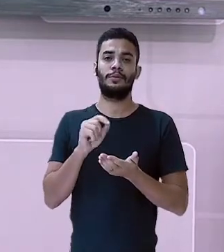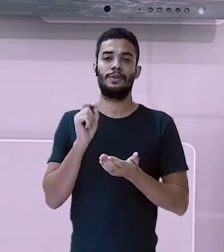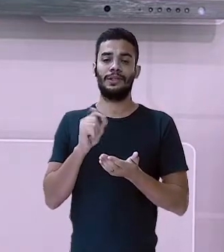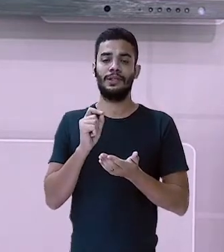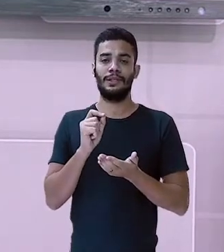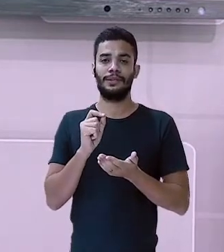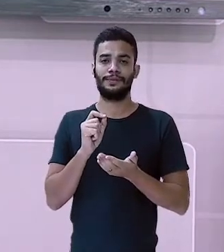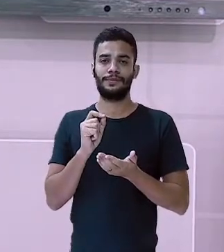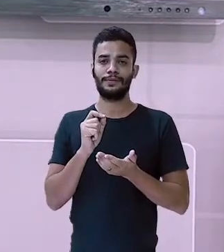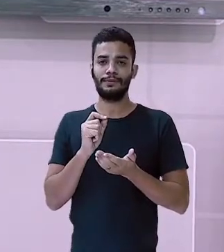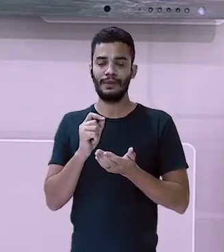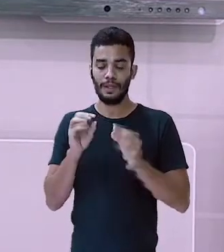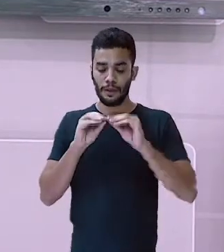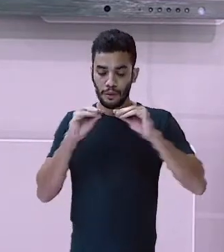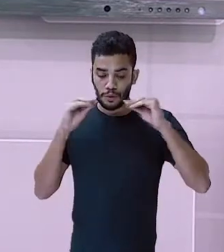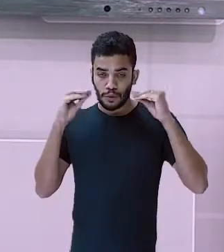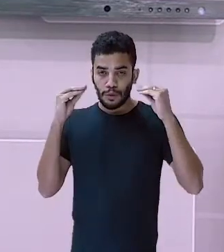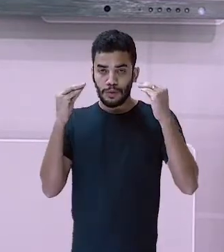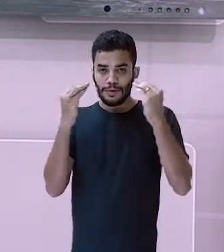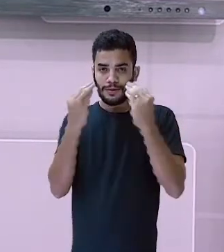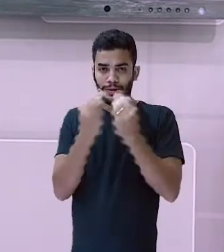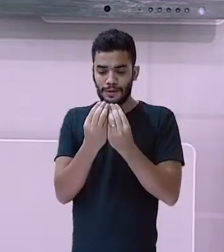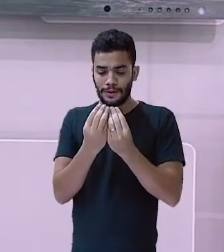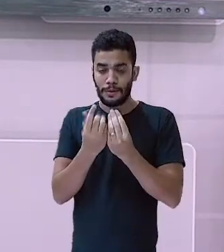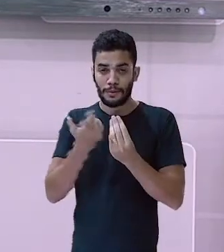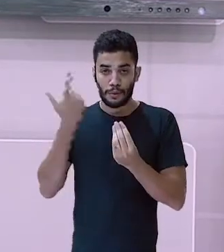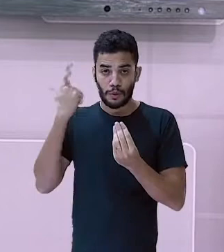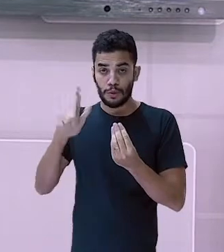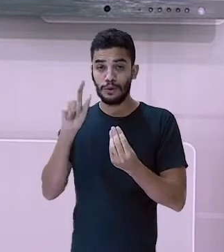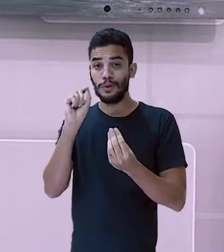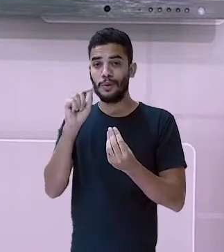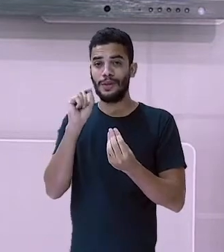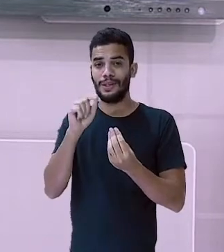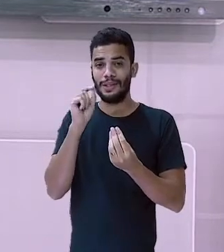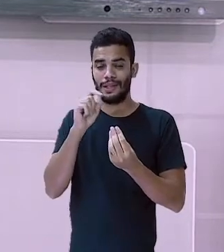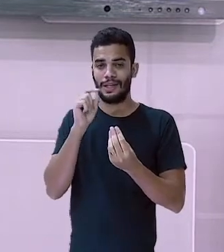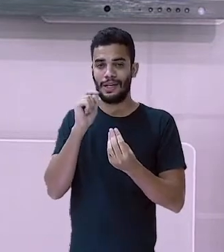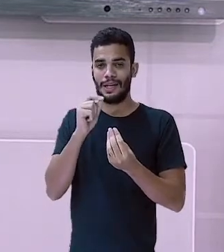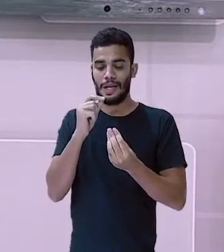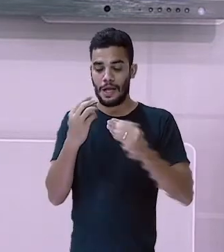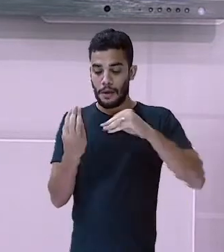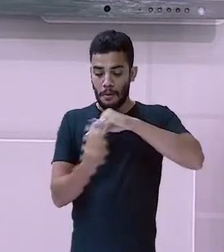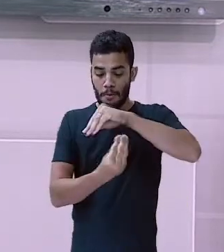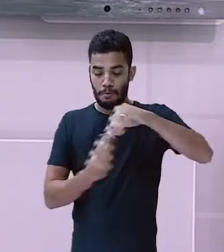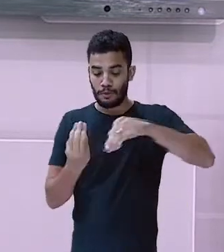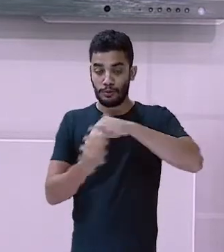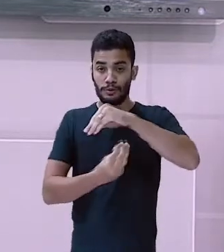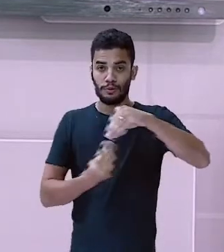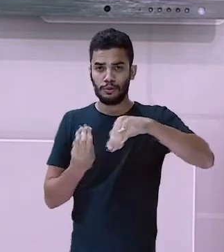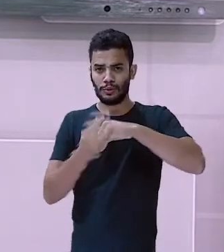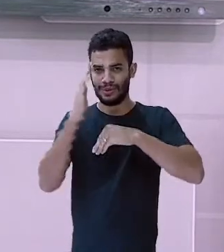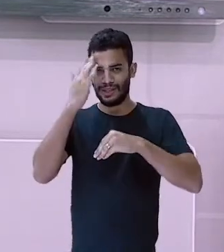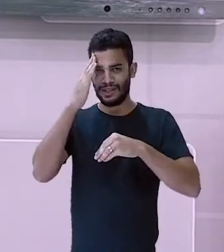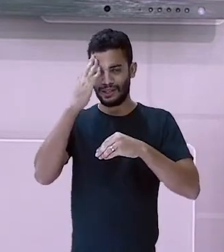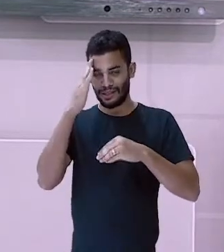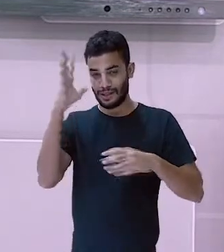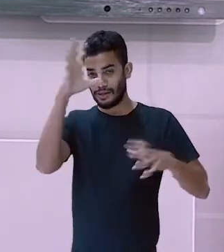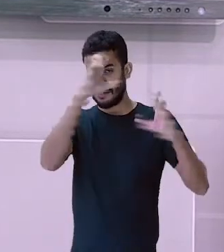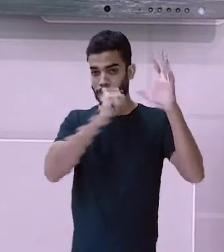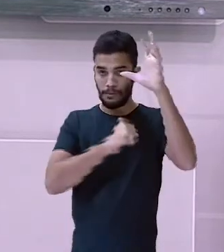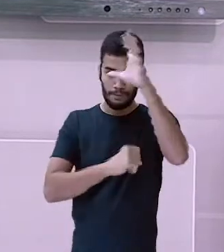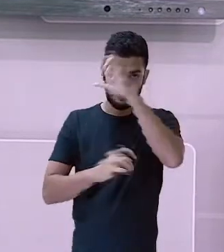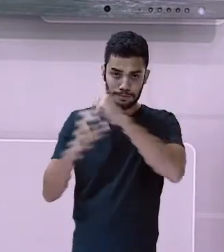estas substâncias para formar a mistura. Na realidade,